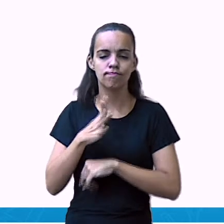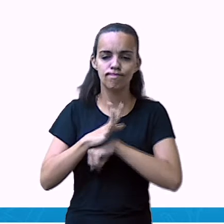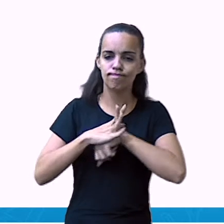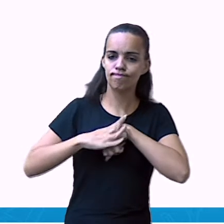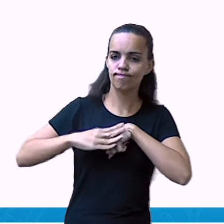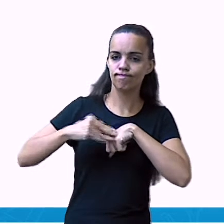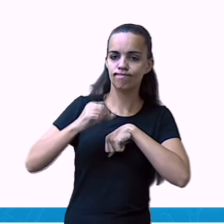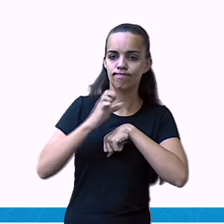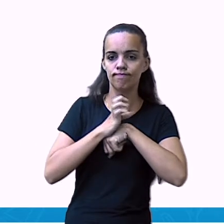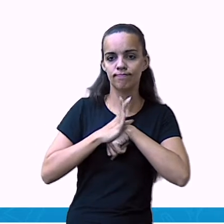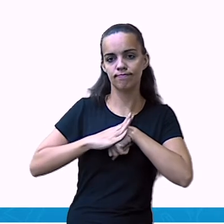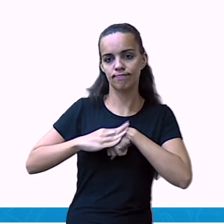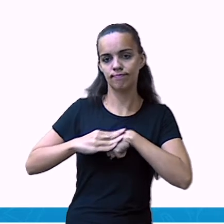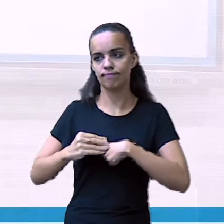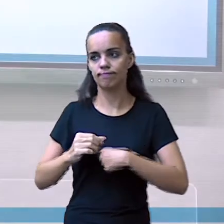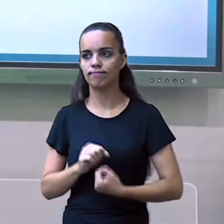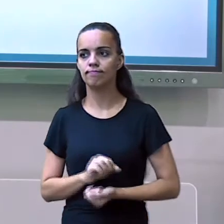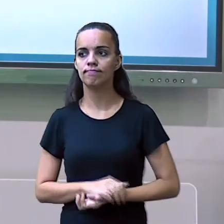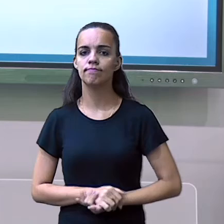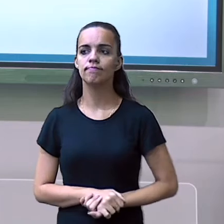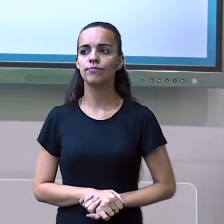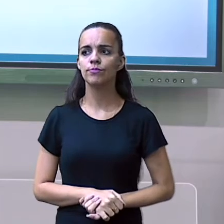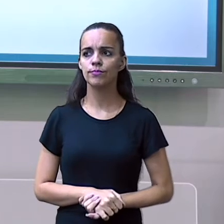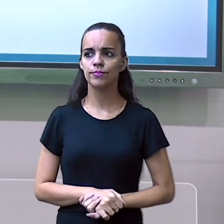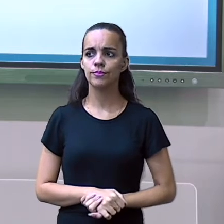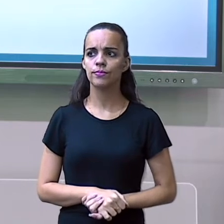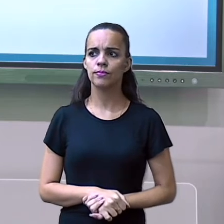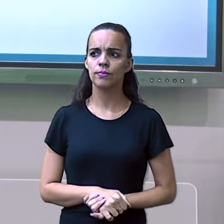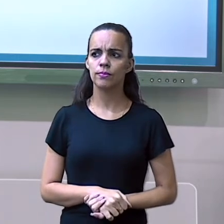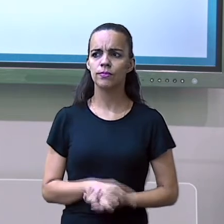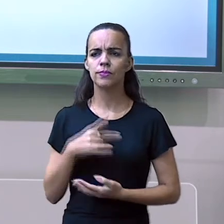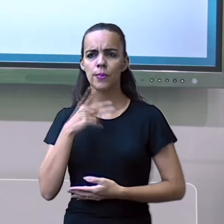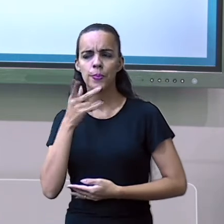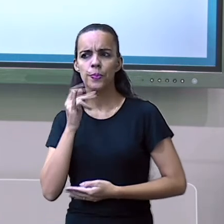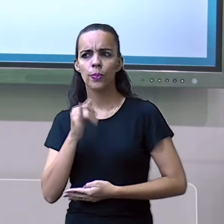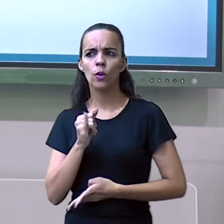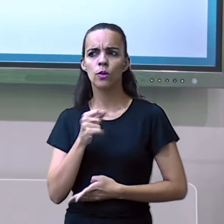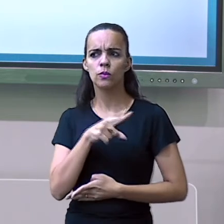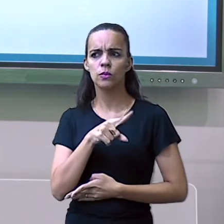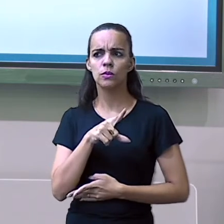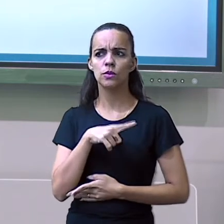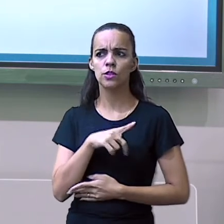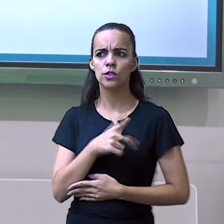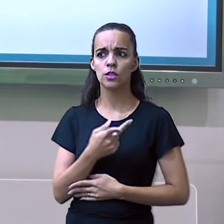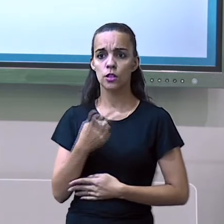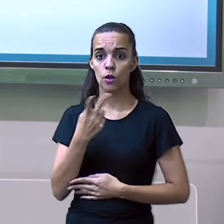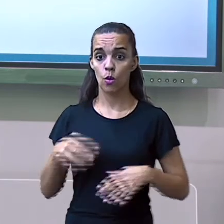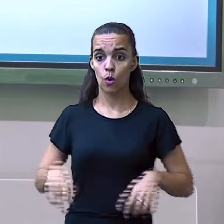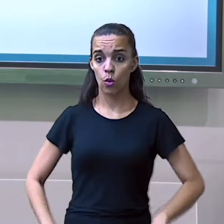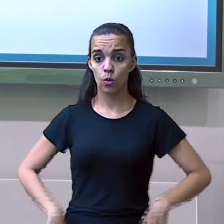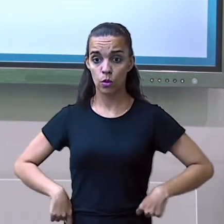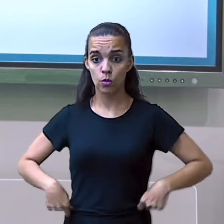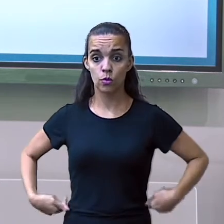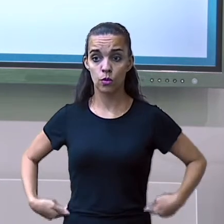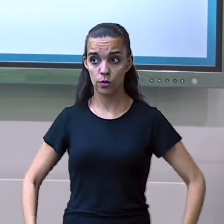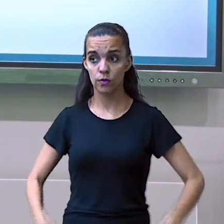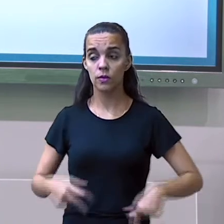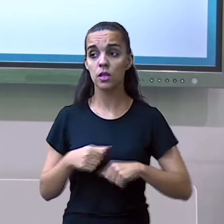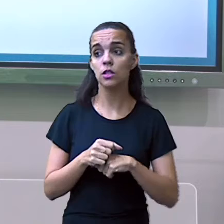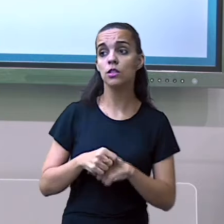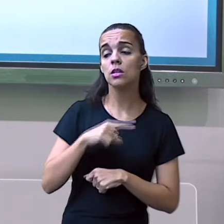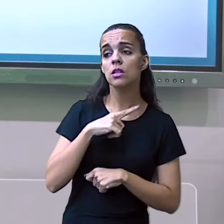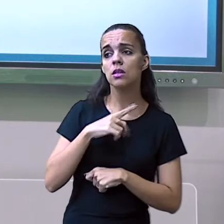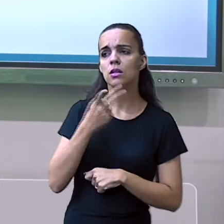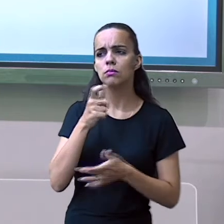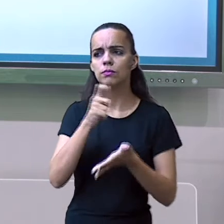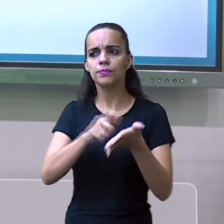lágrimas de ternura. O conto Os Calções Verdes de Bruno foi